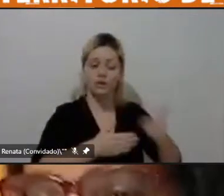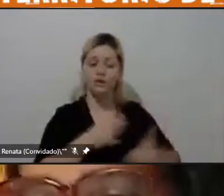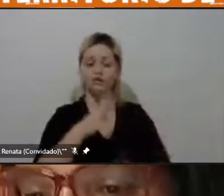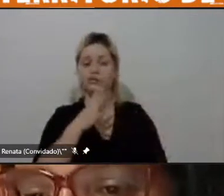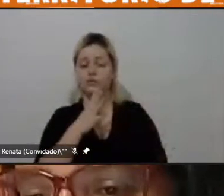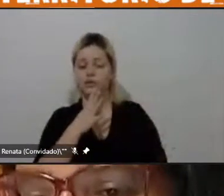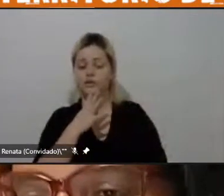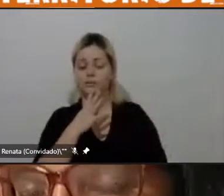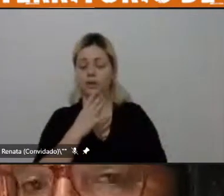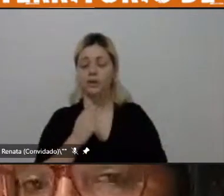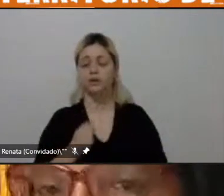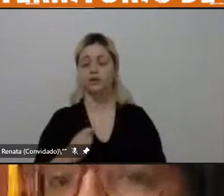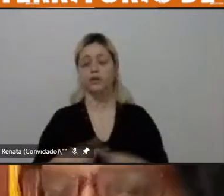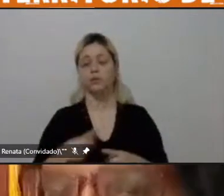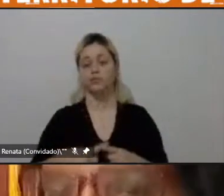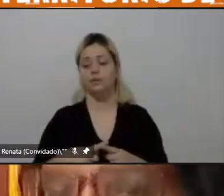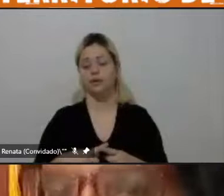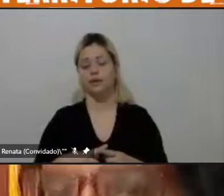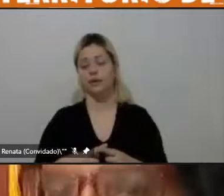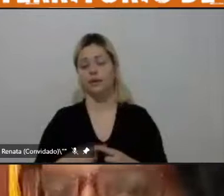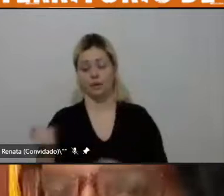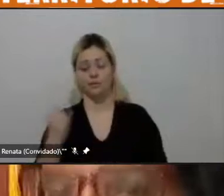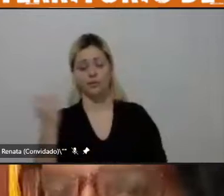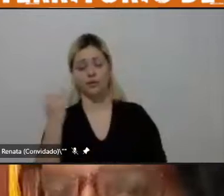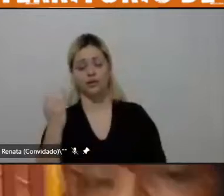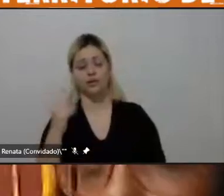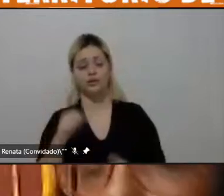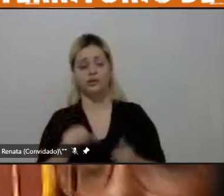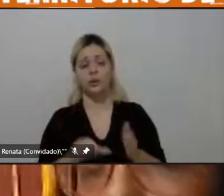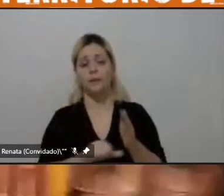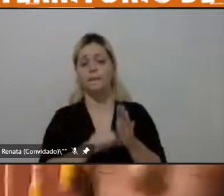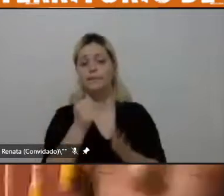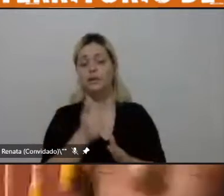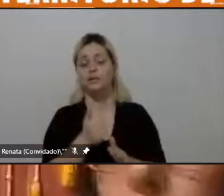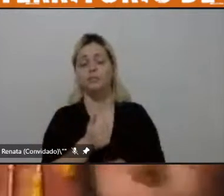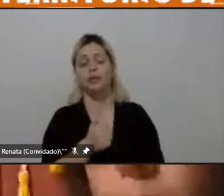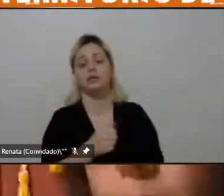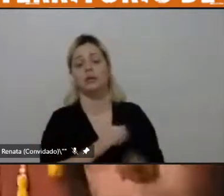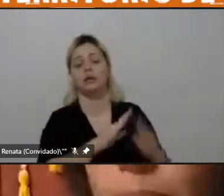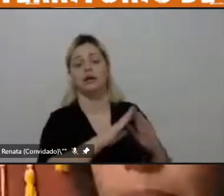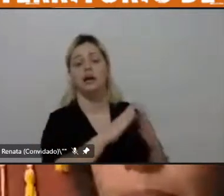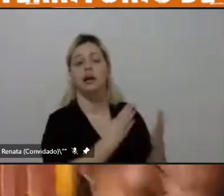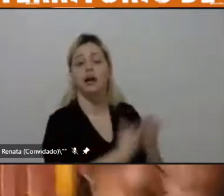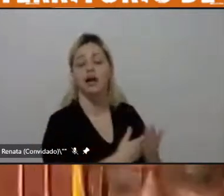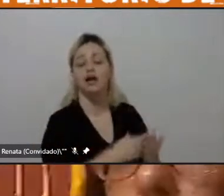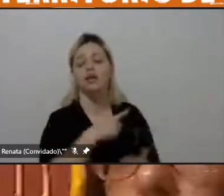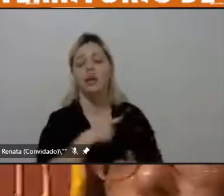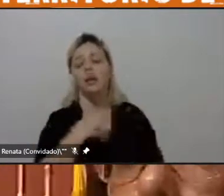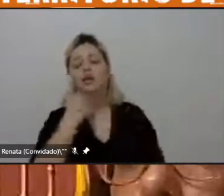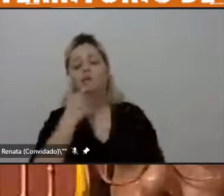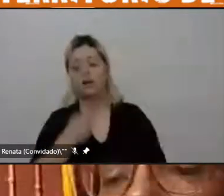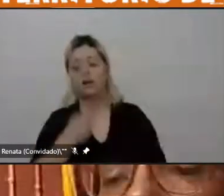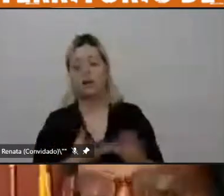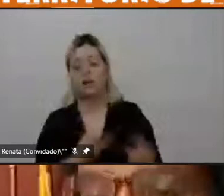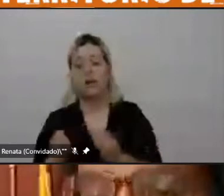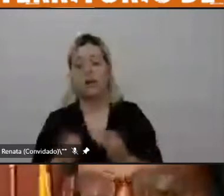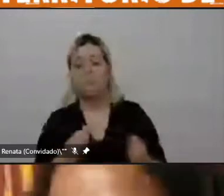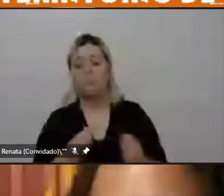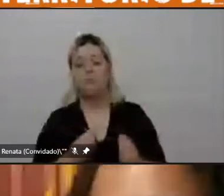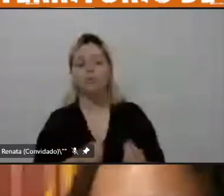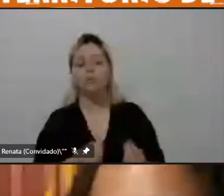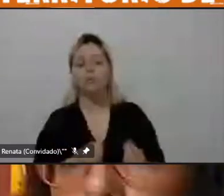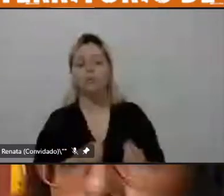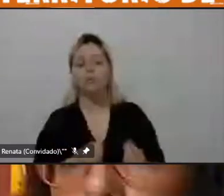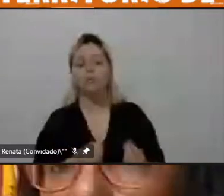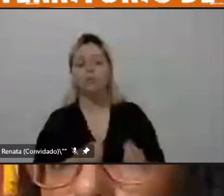E é muito bacana, né, porque desde a primeira aula, desde o primeiro encontro, a gente tem dialogado muito sobre território. Eu não sei se é o título